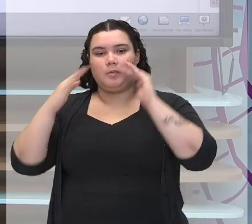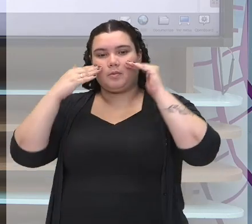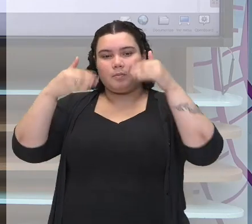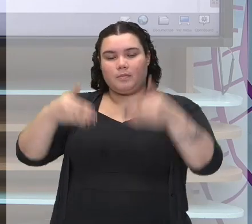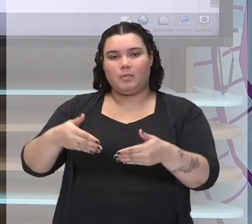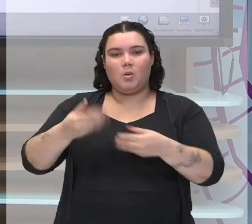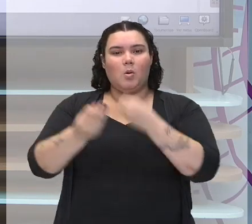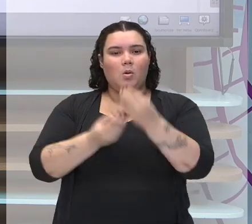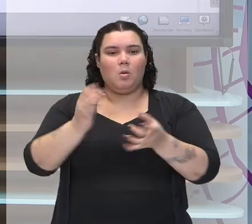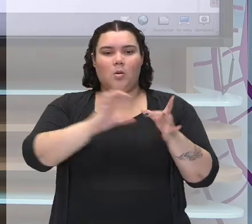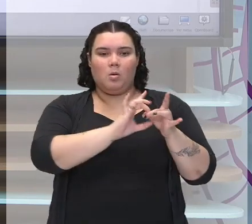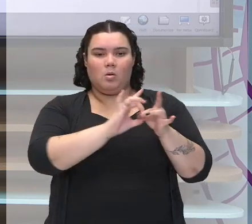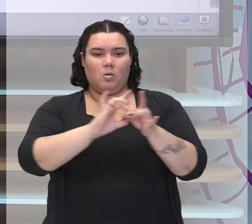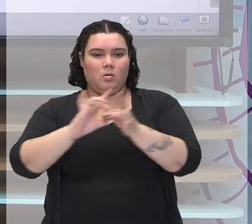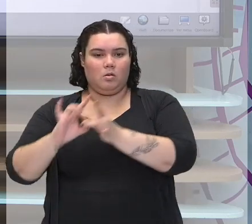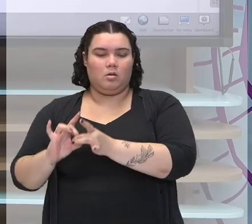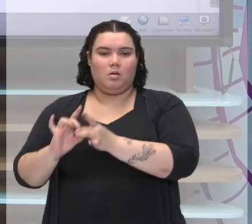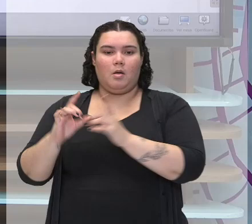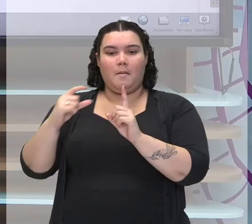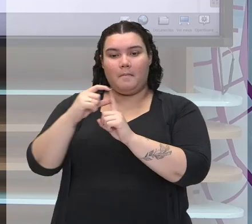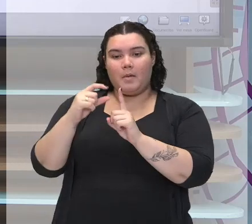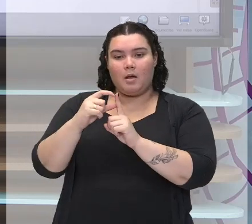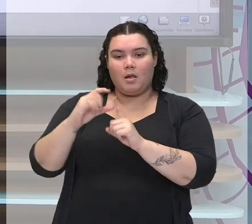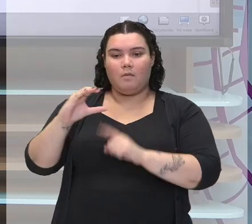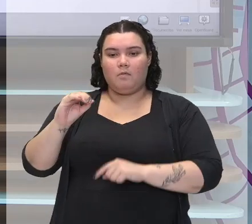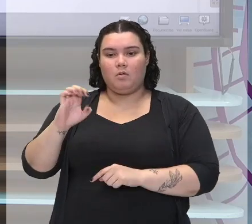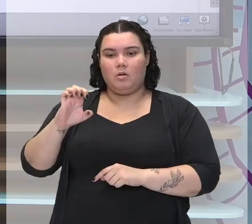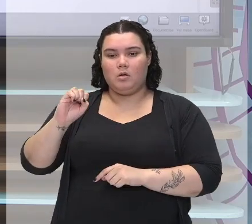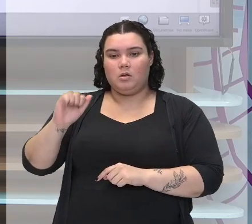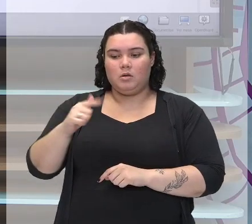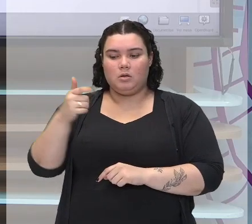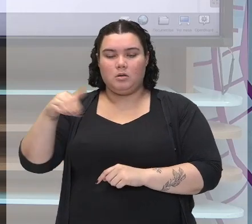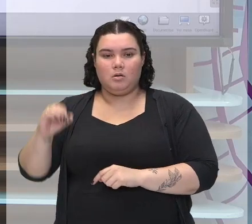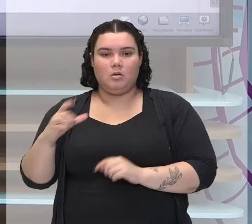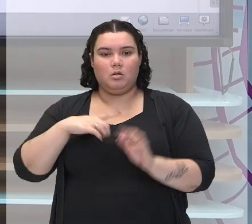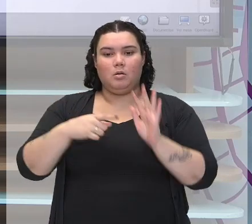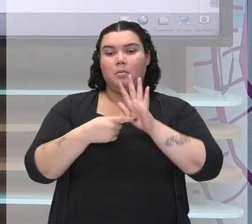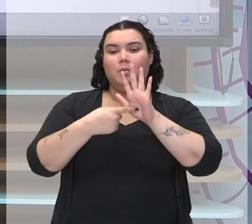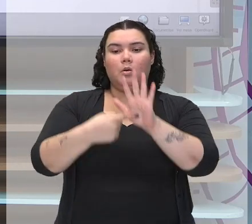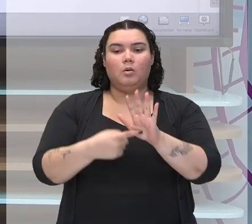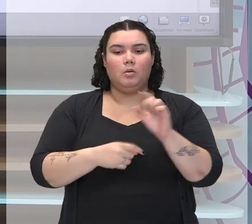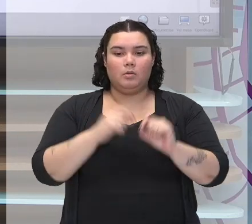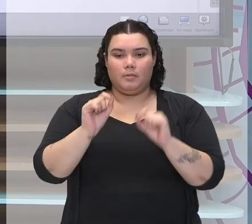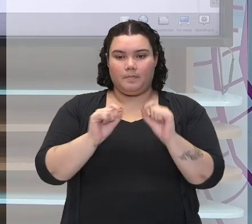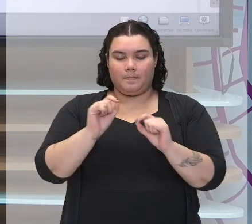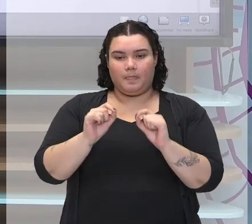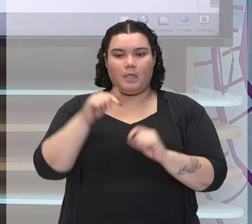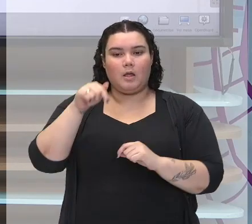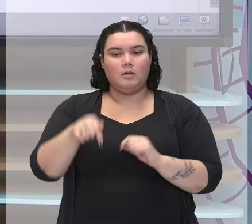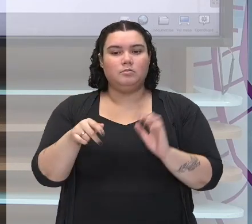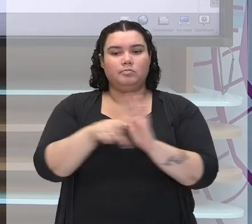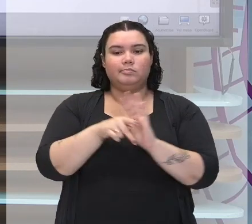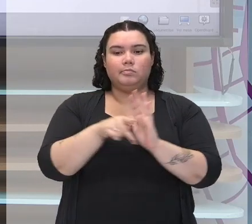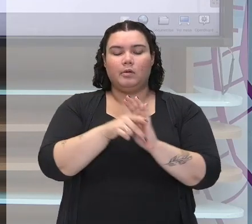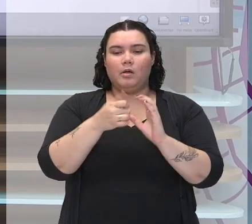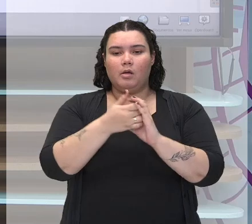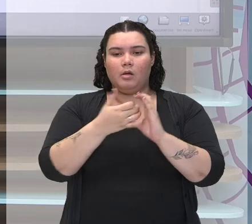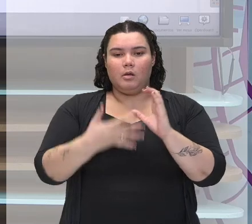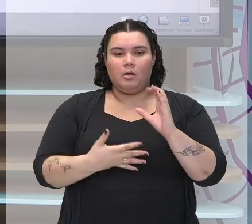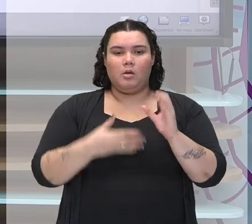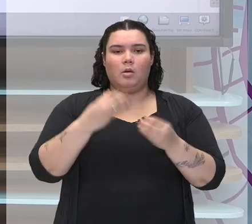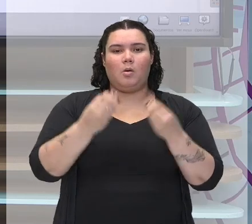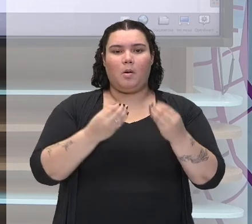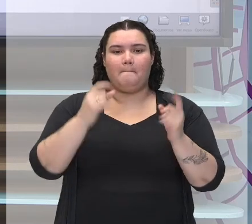De coesão, que é uma palavra que traz essa materialização de